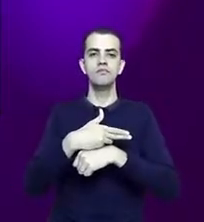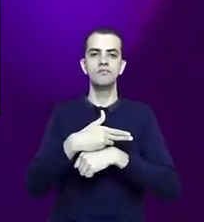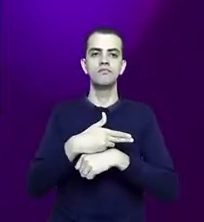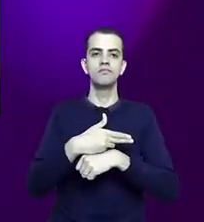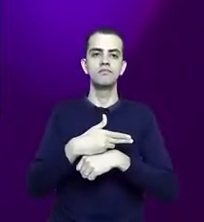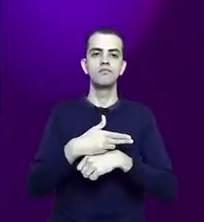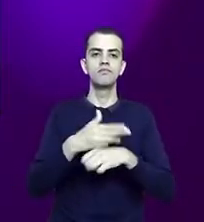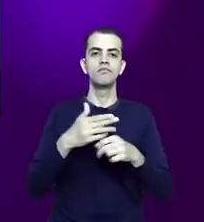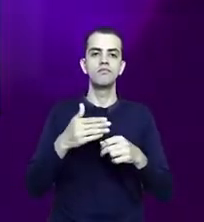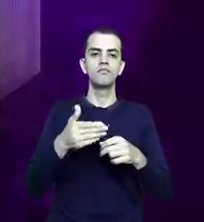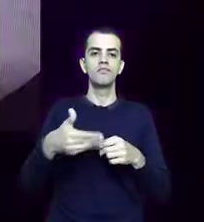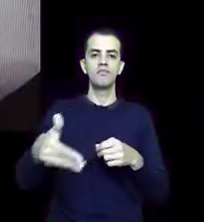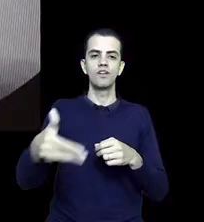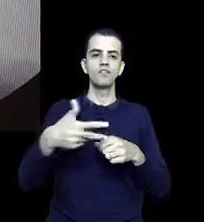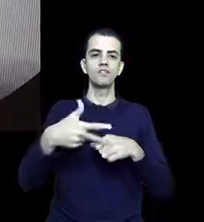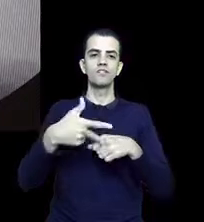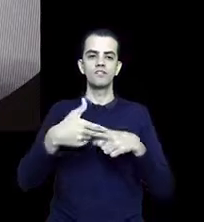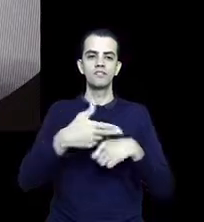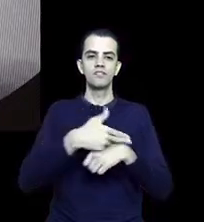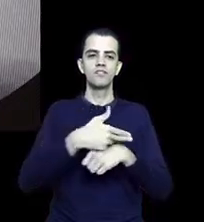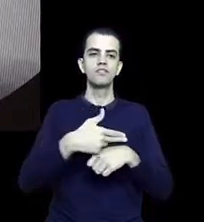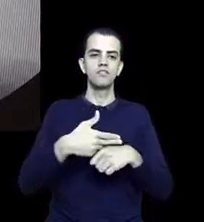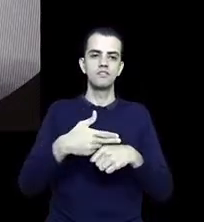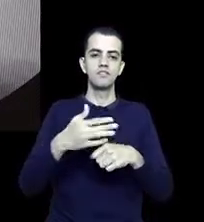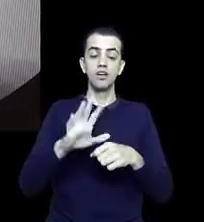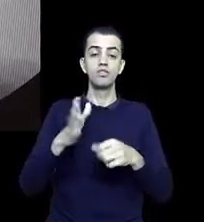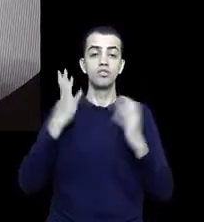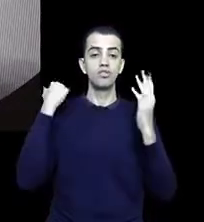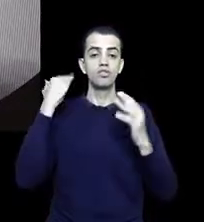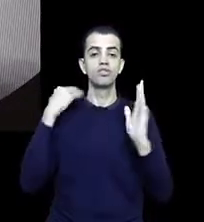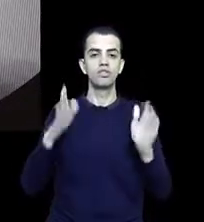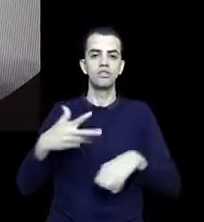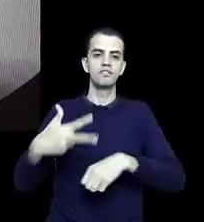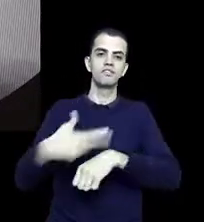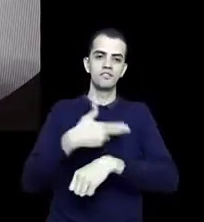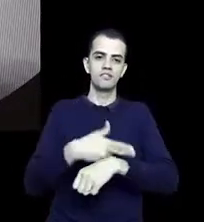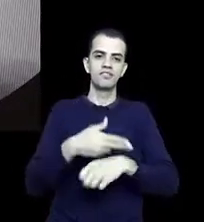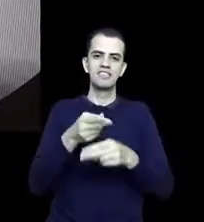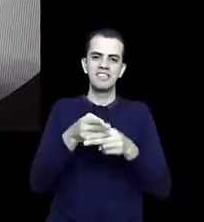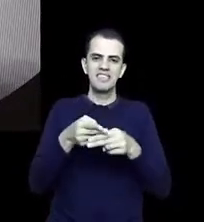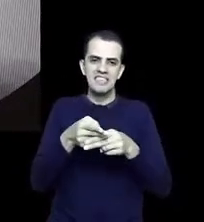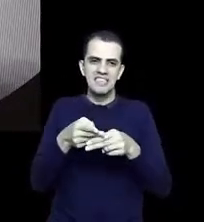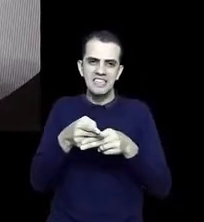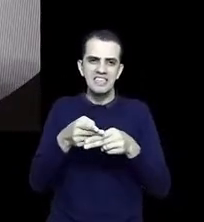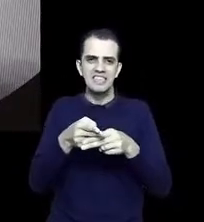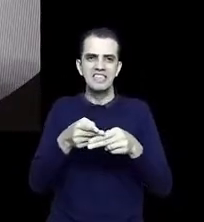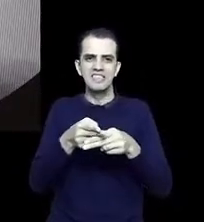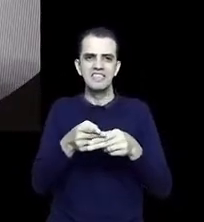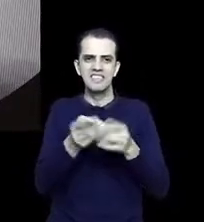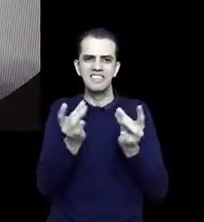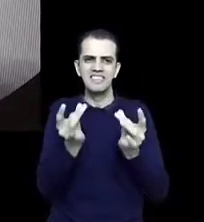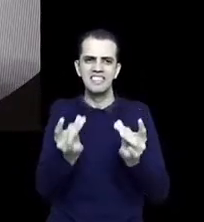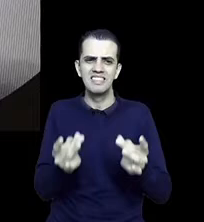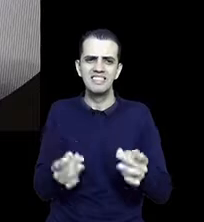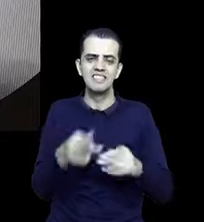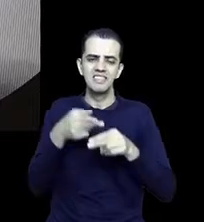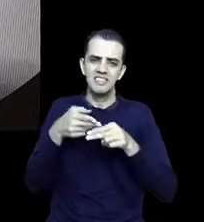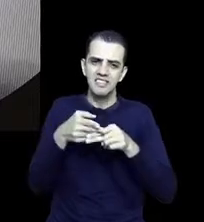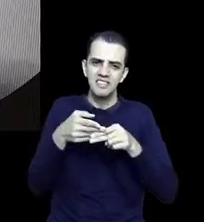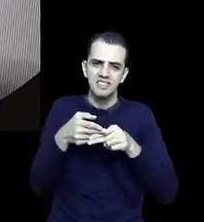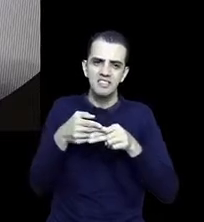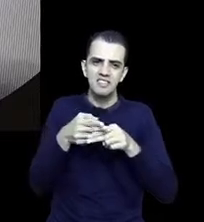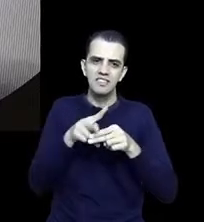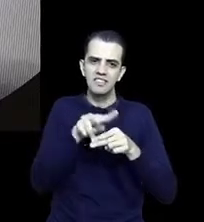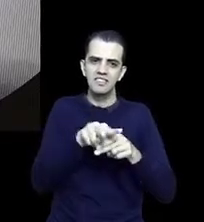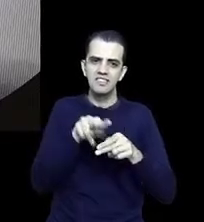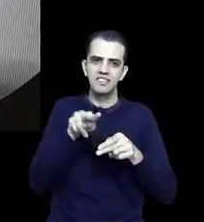mostrando a cirurgia, a gente faz essa osteotomia inicialmente com uma serra bem delicada e completa com osteópto para evitar